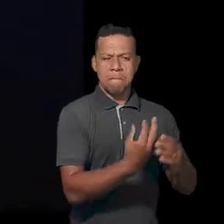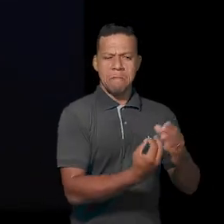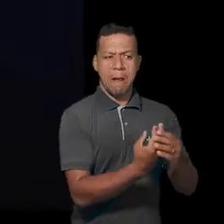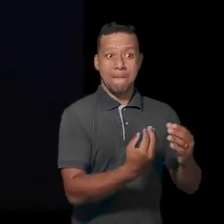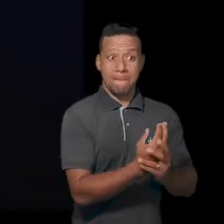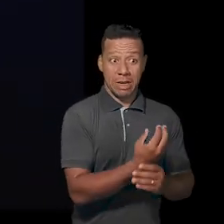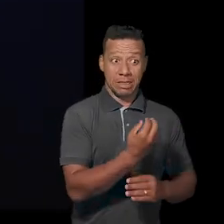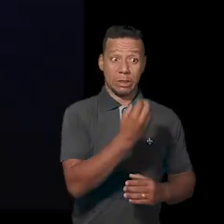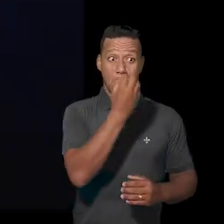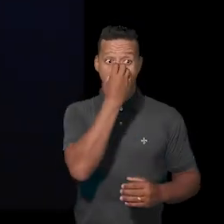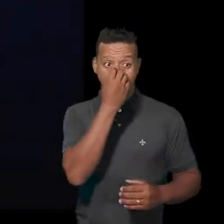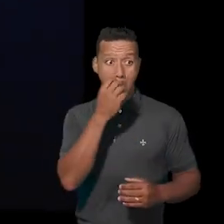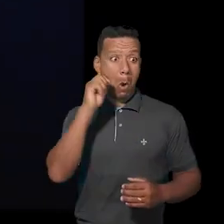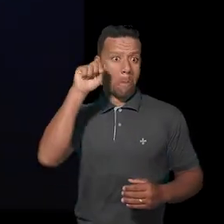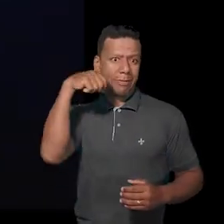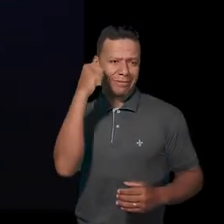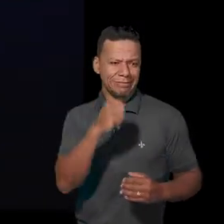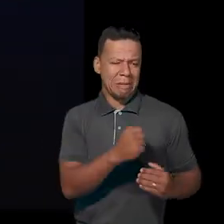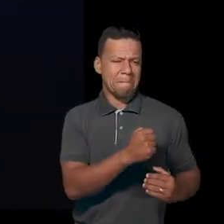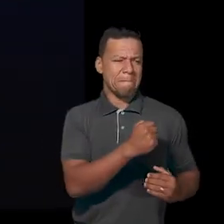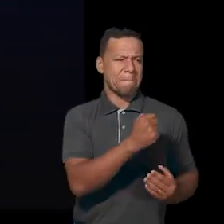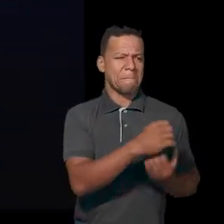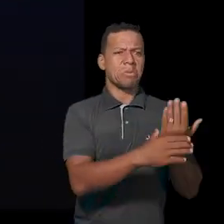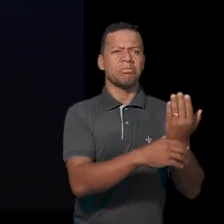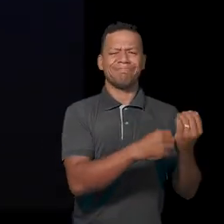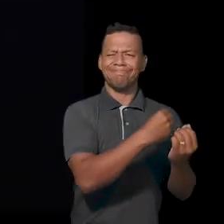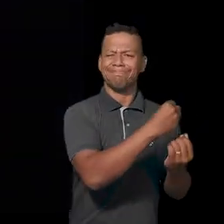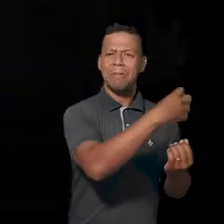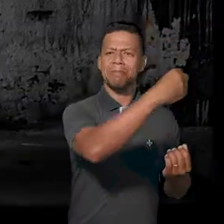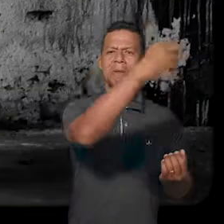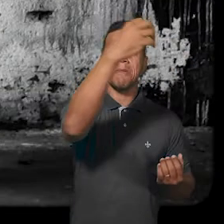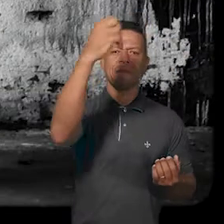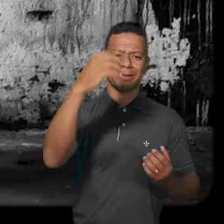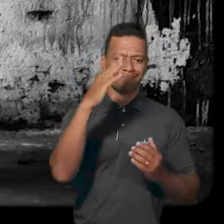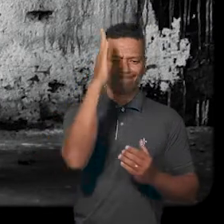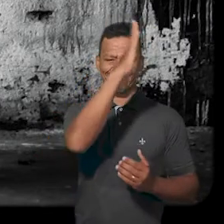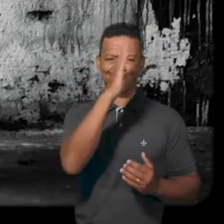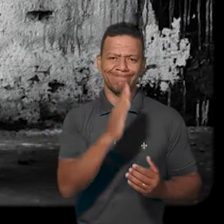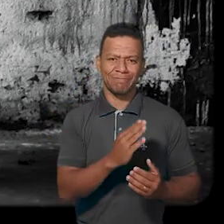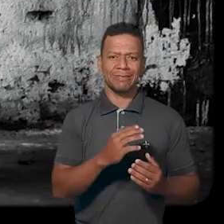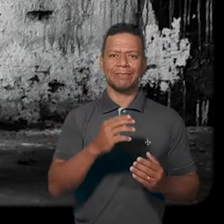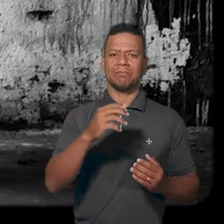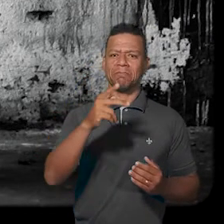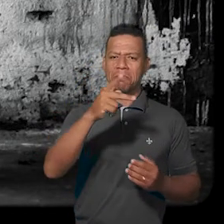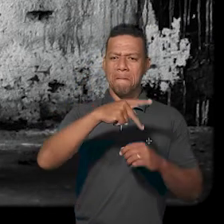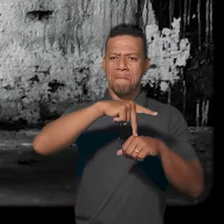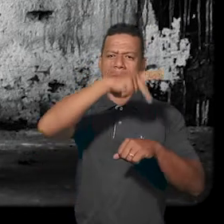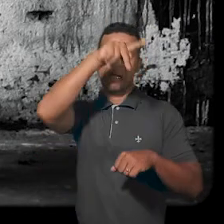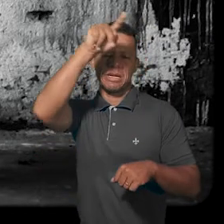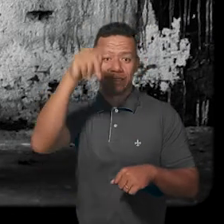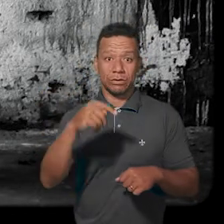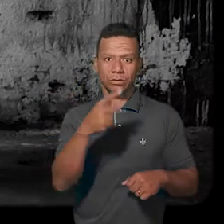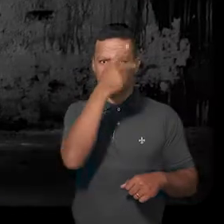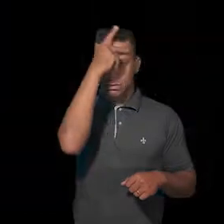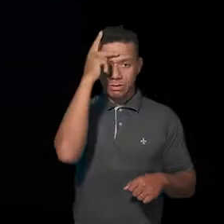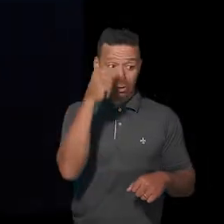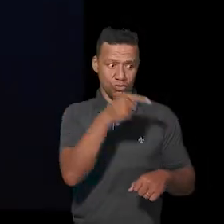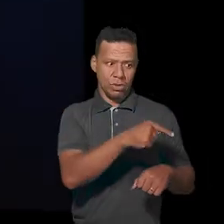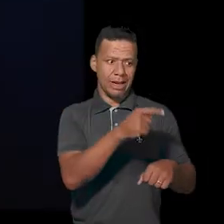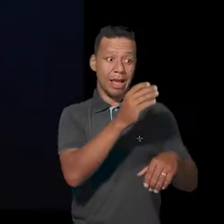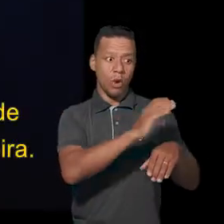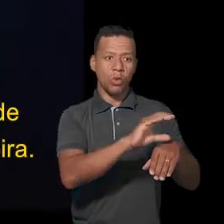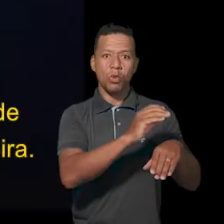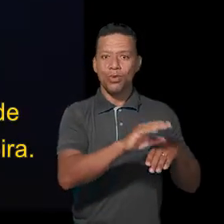vários artistas que, tipo, realmente viajaram o mundo. Pessoas que começaram com um curso gratuito, que,